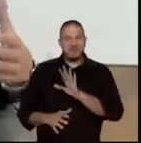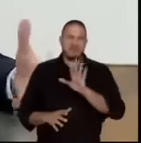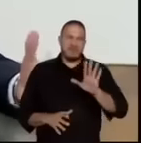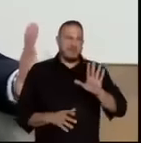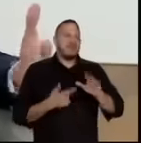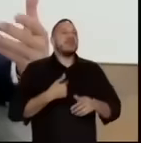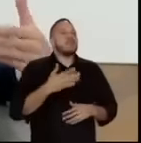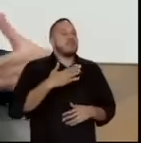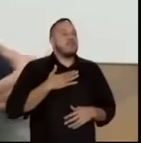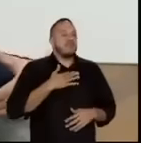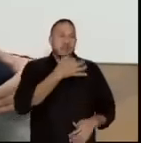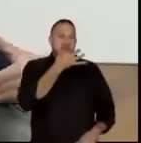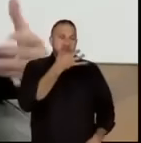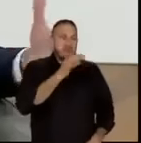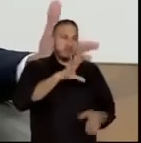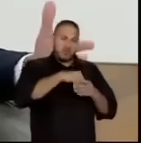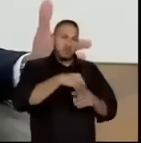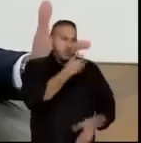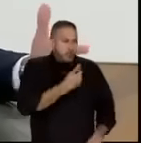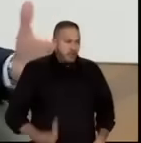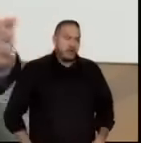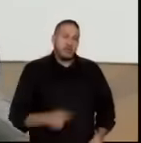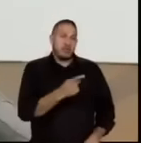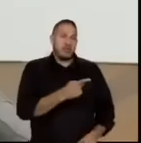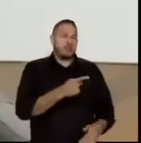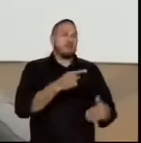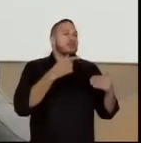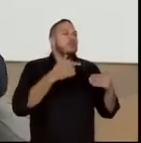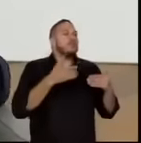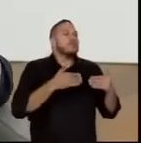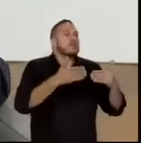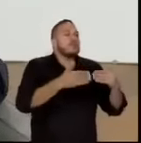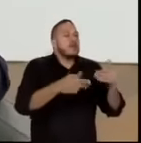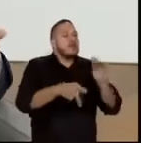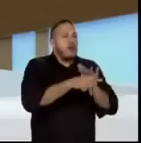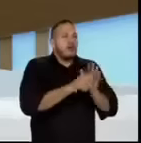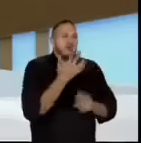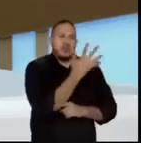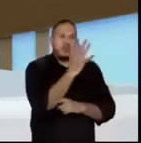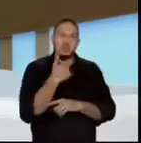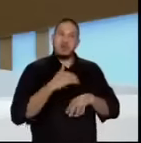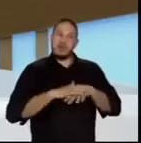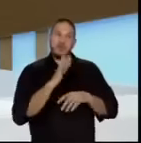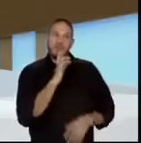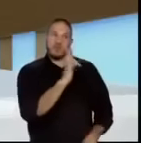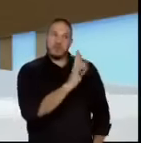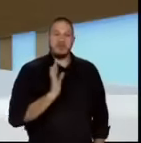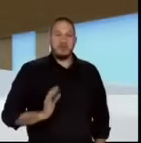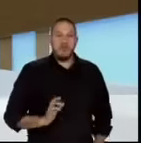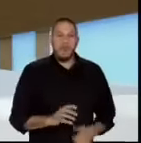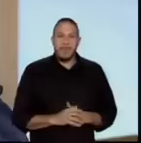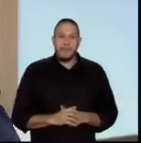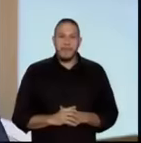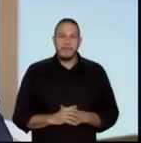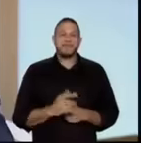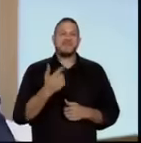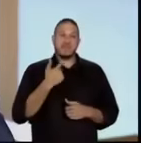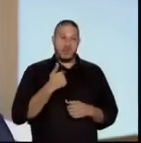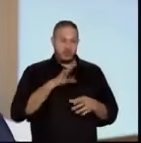governo é justamente aquela que compete ao Ministério do Meio Ambiente. Eu ia responder aqui para a Daniela que eu estou... Ministro? eu estou